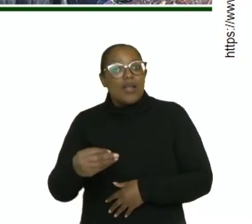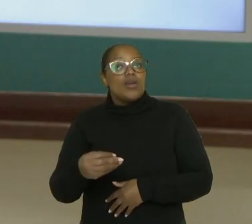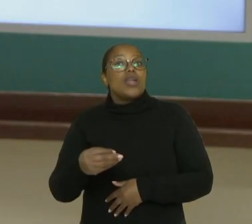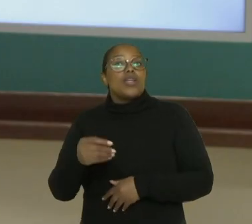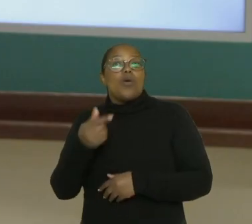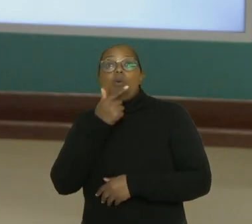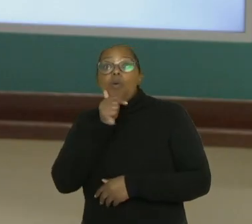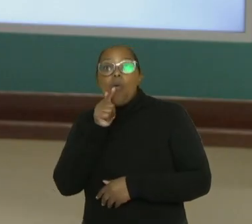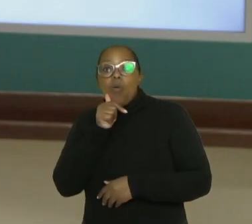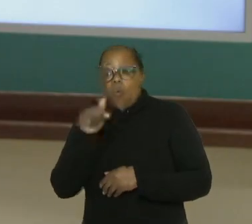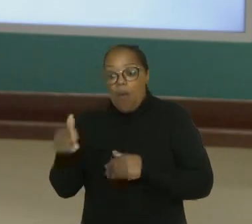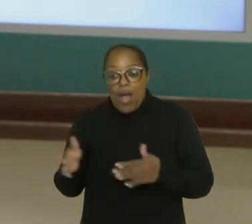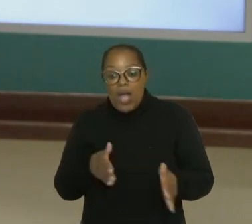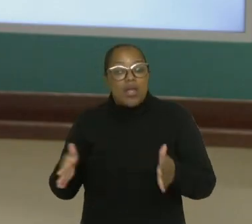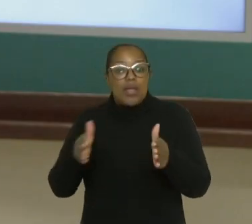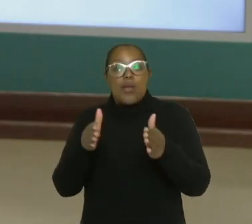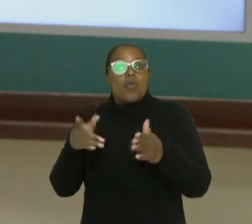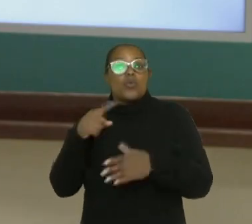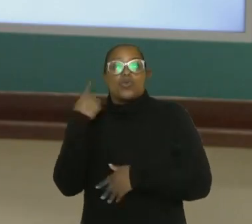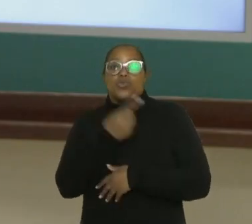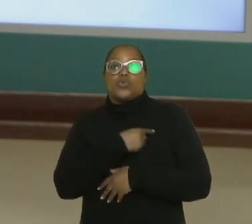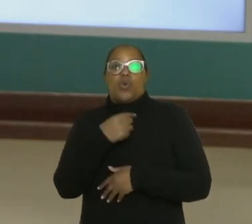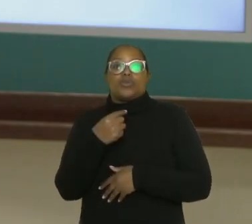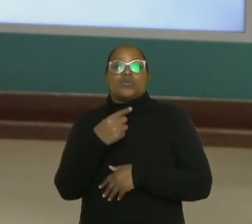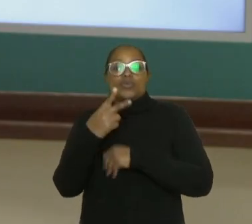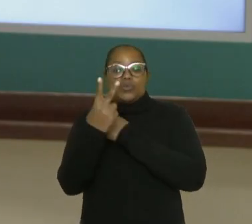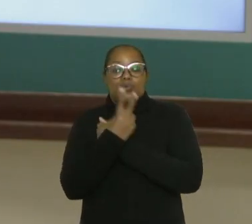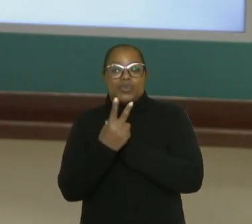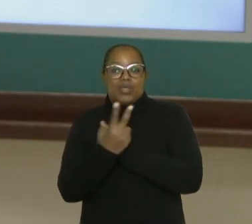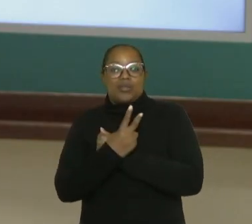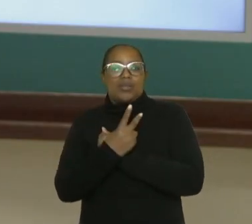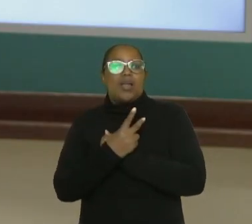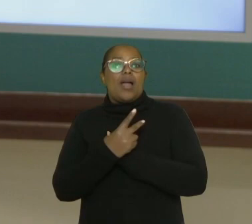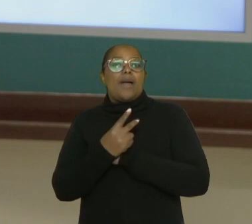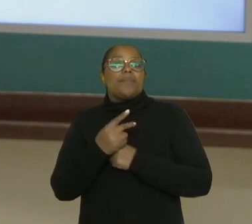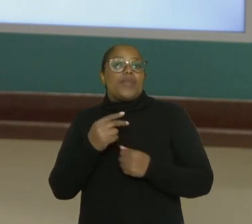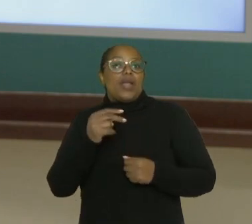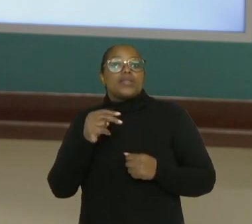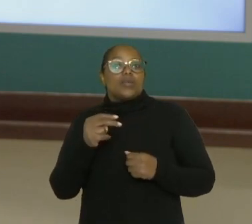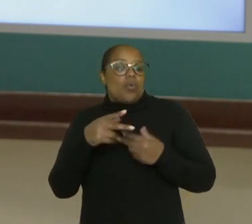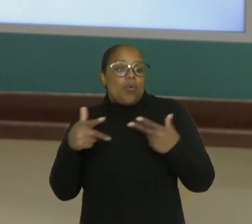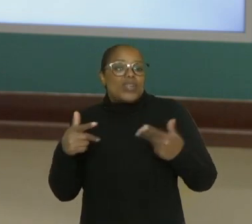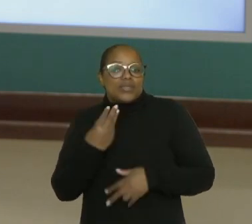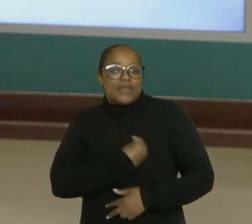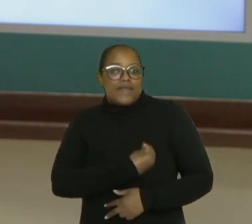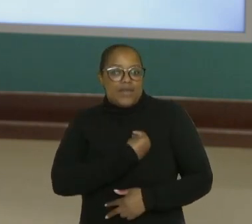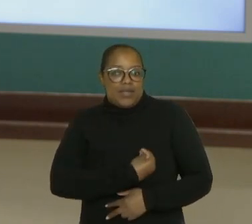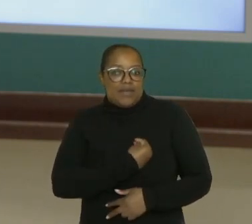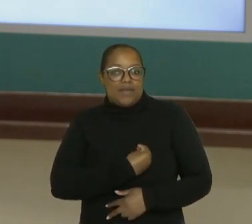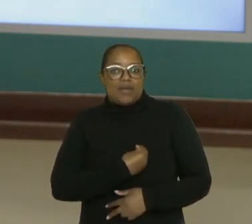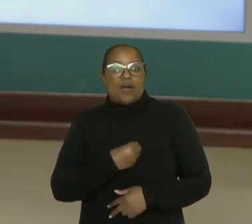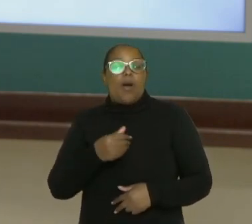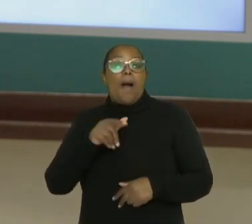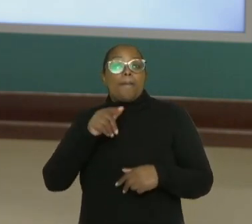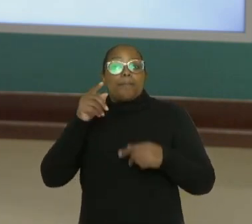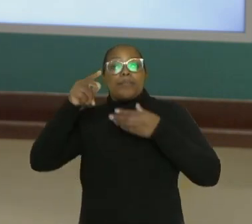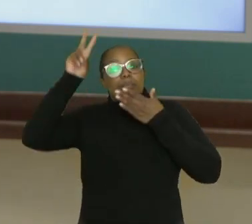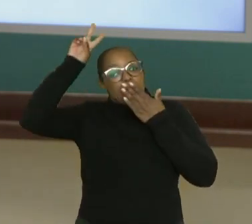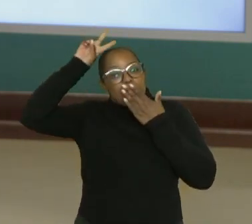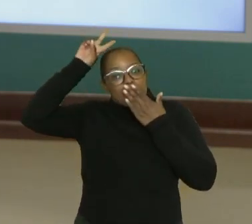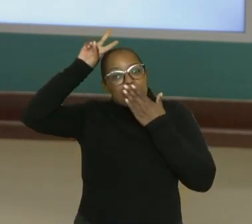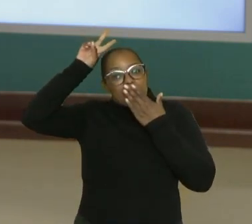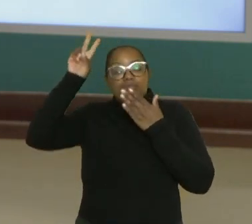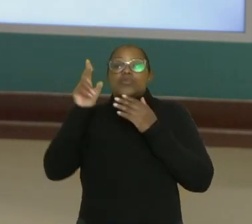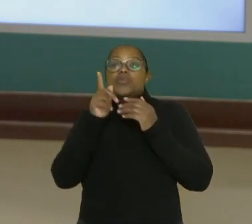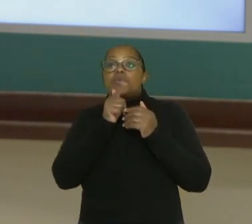povos indígenas no mundo todo, os rios são seres vivos, têm personalidade, são como uma pessoa. Eles navegam